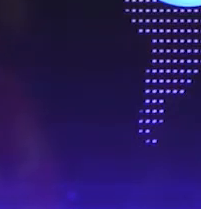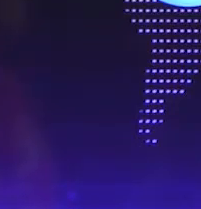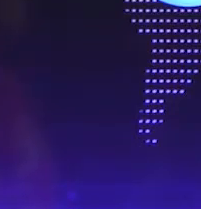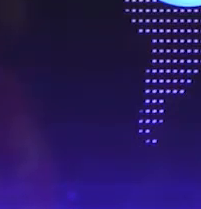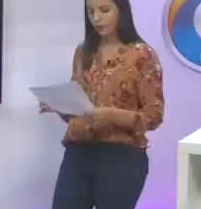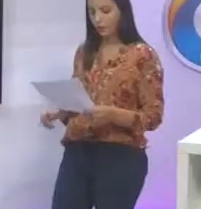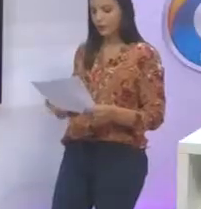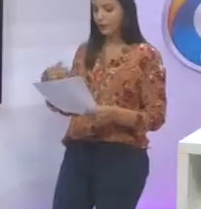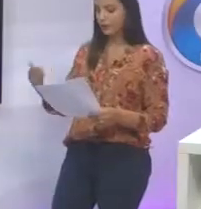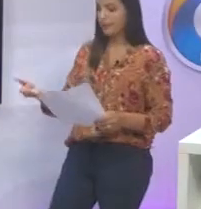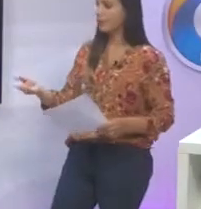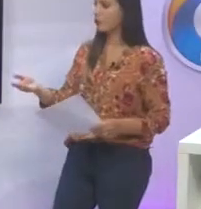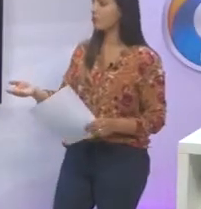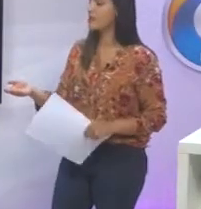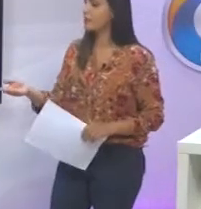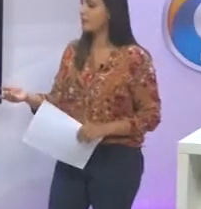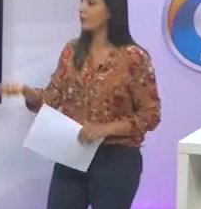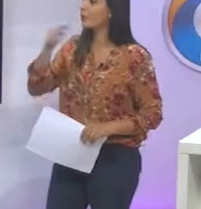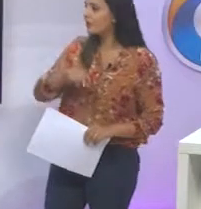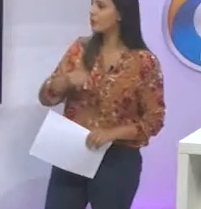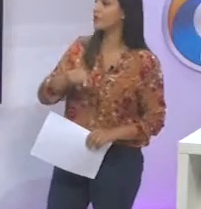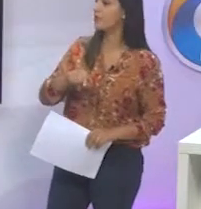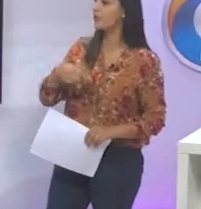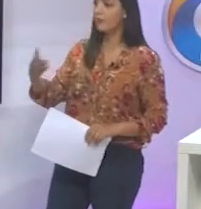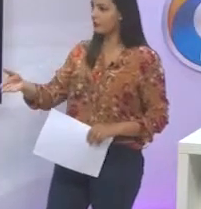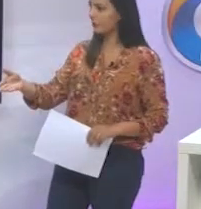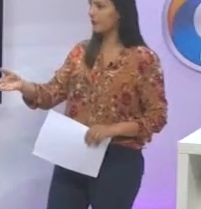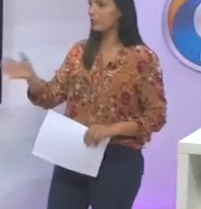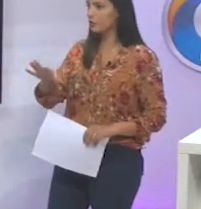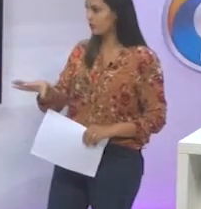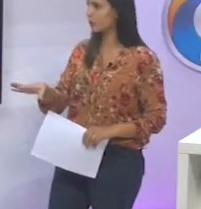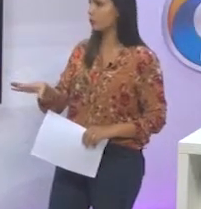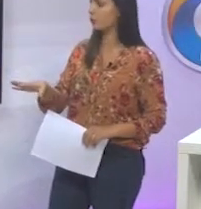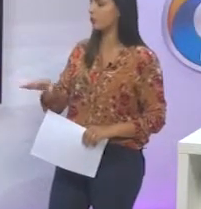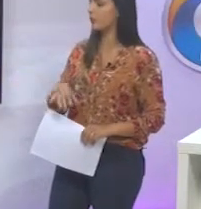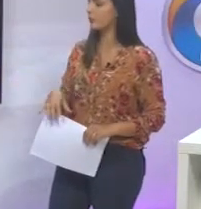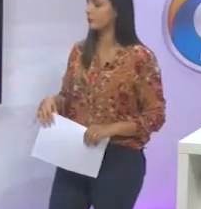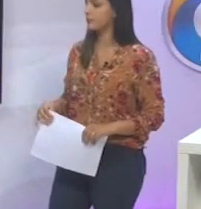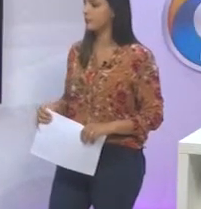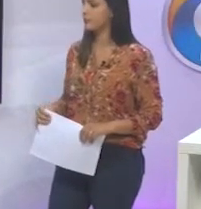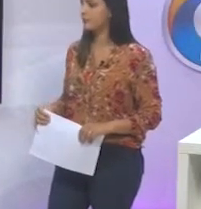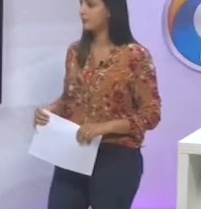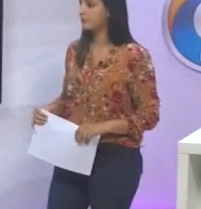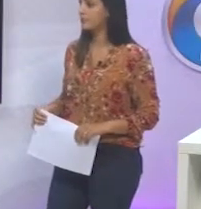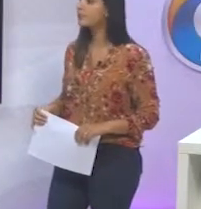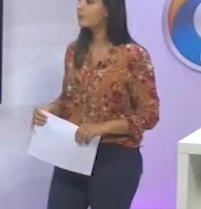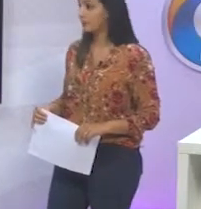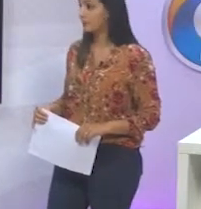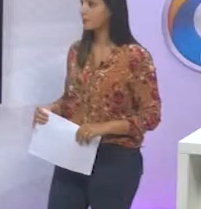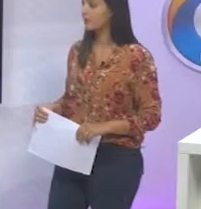muito bom e o trabalho de distribuição e conscientização é feito também durante o ano todo assim a gente isso é o nosso